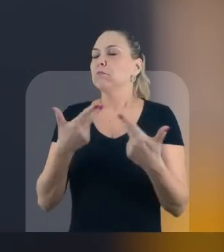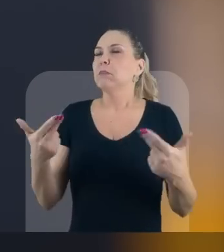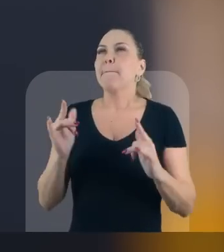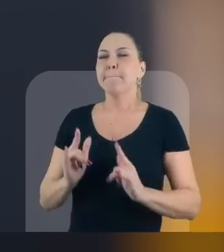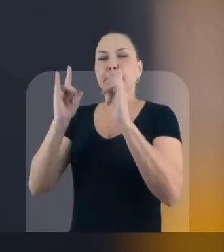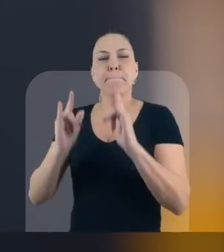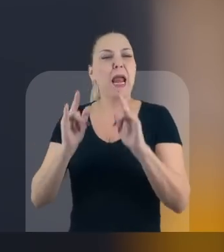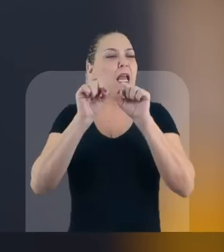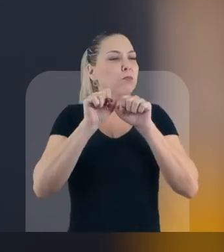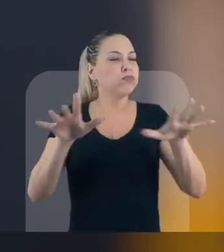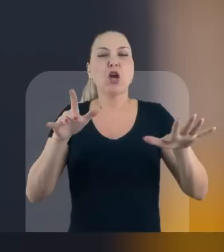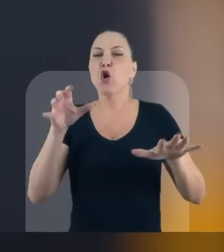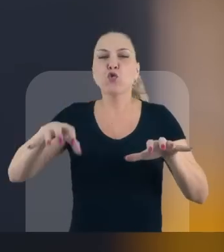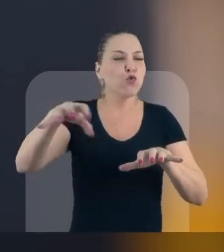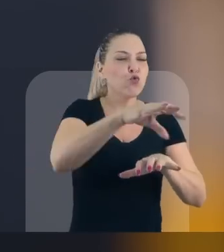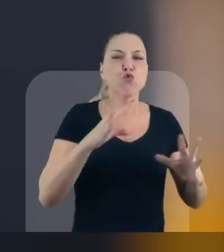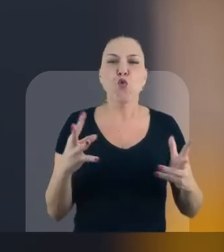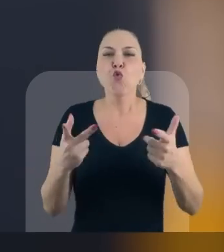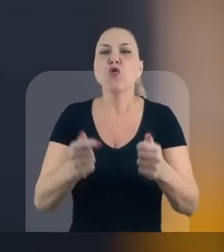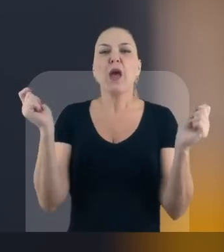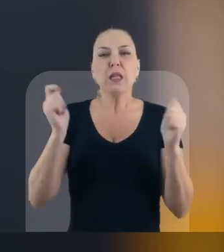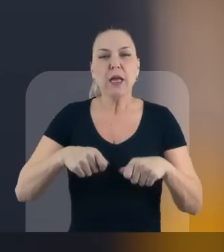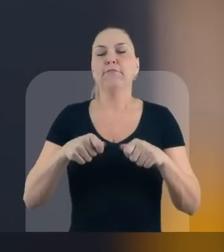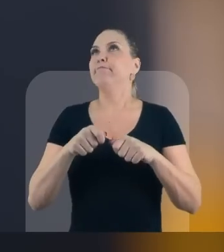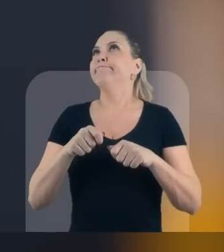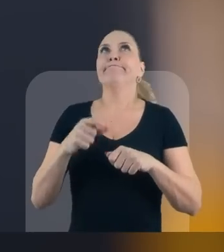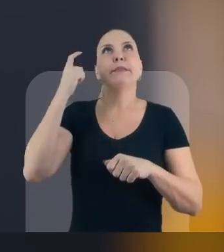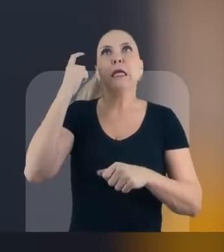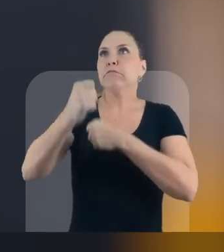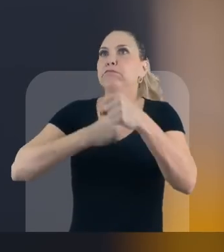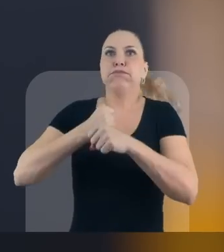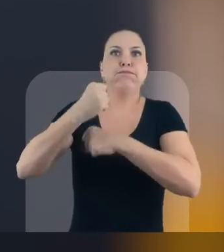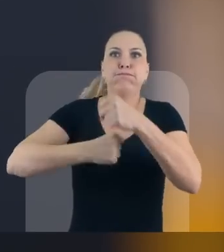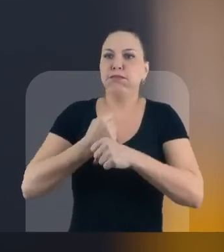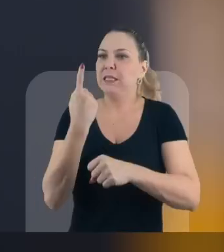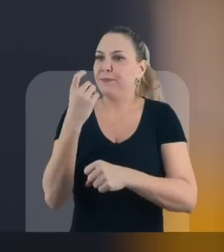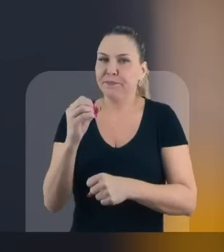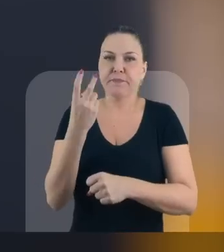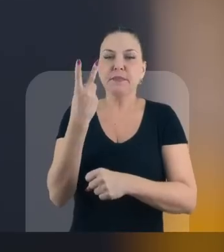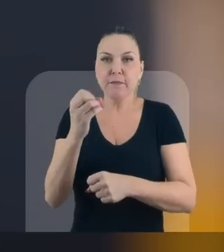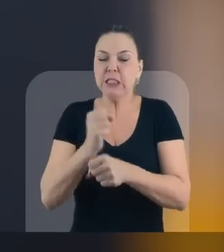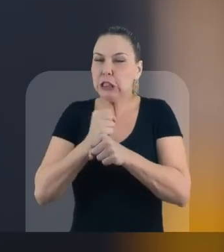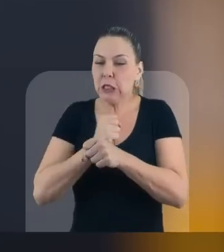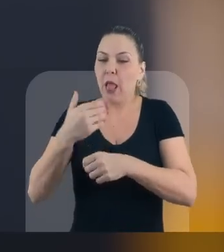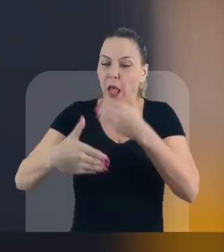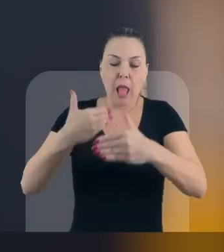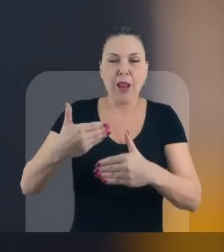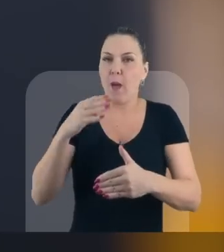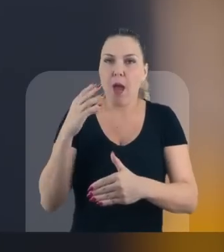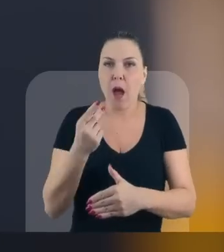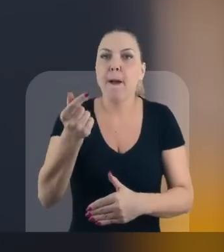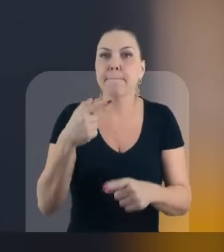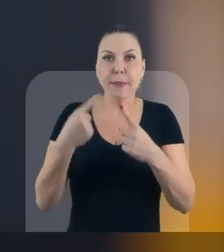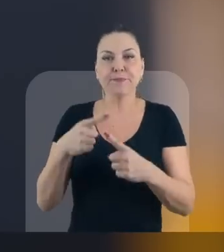nosso prédio, em todos os ambientes possíveis, para daqui, 10, 20 anos, logicamente o trabalho é longo, é árduo,